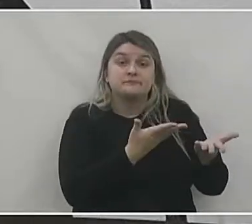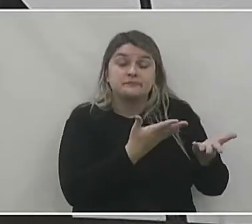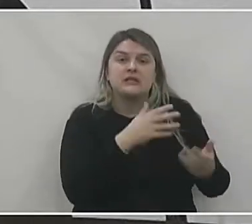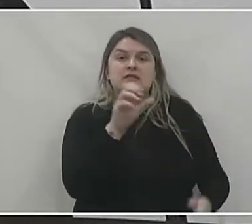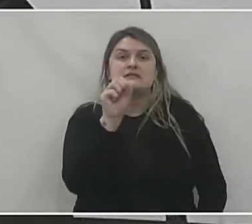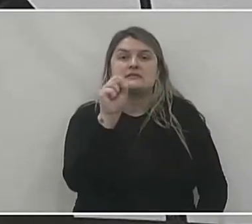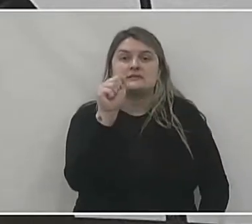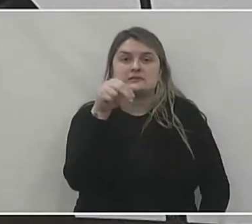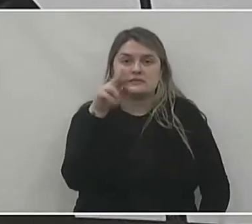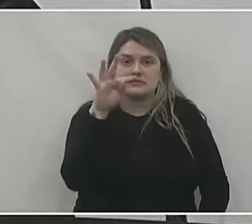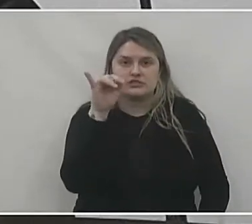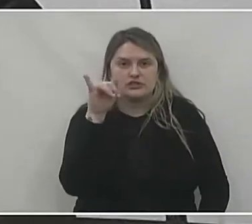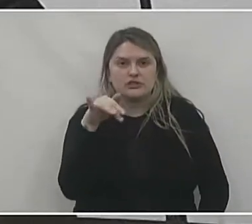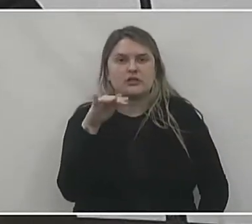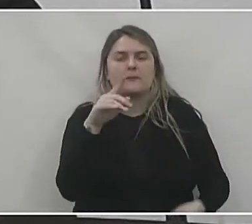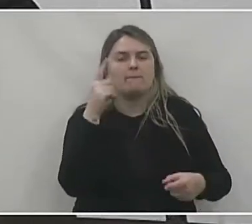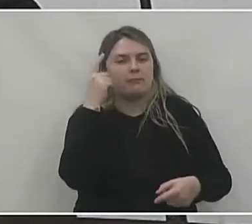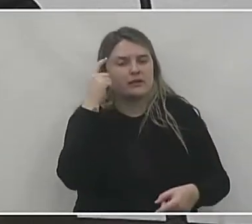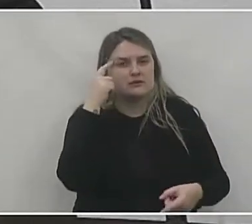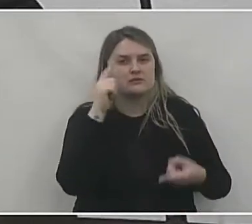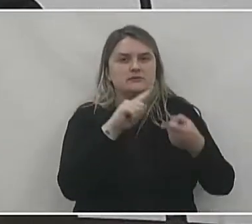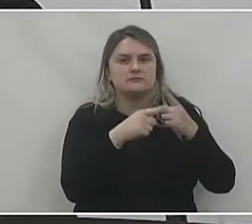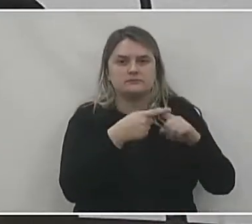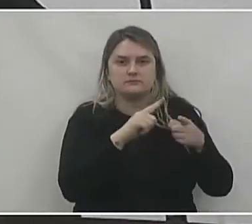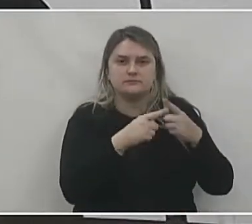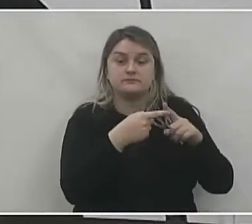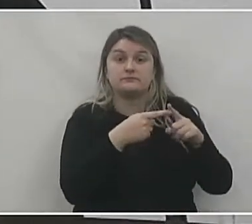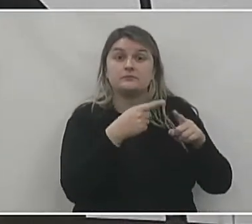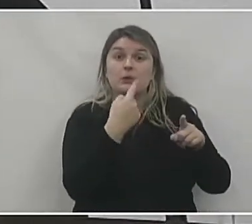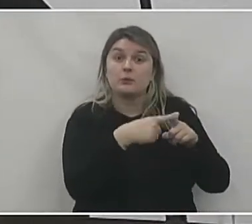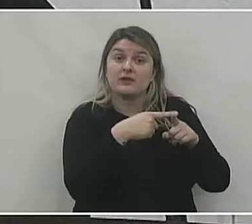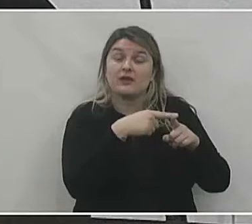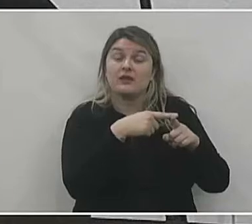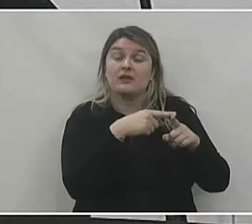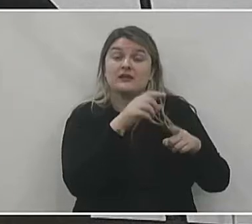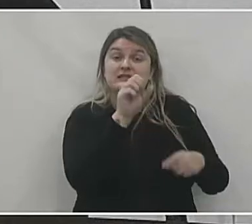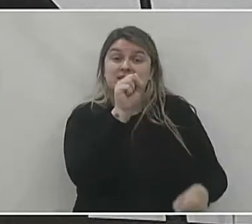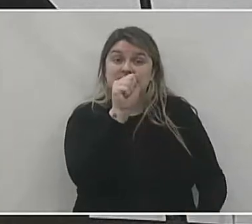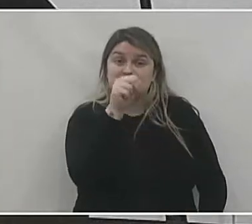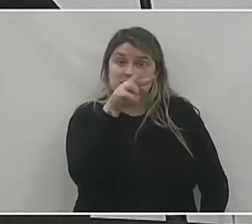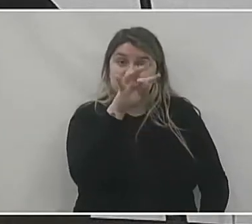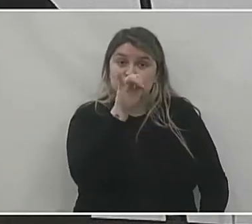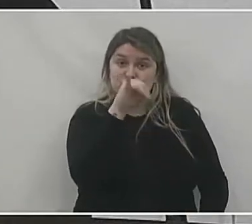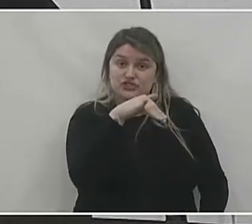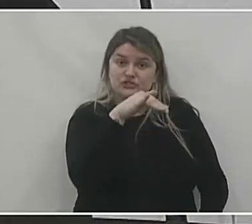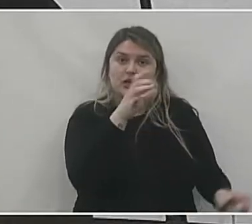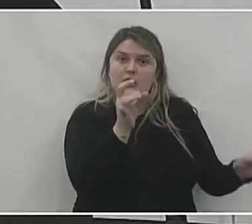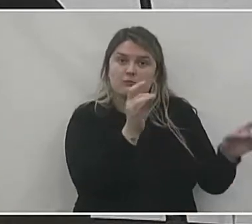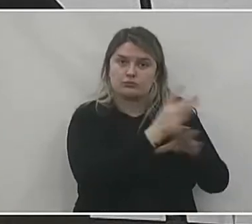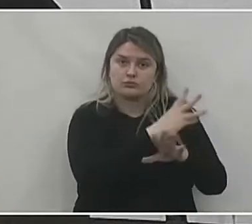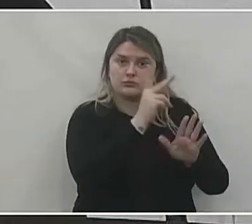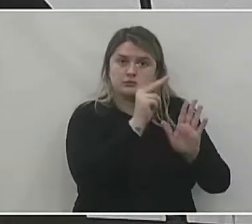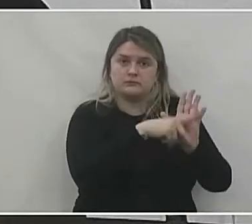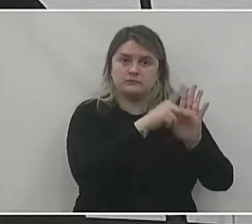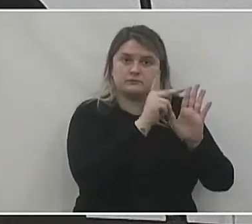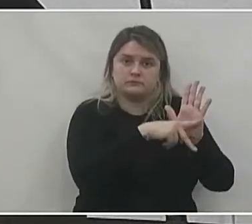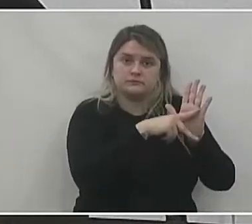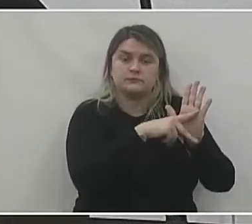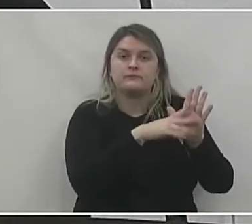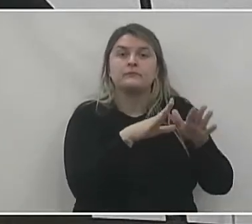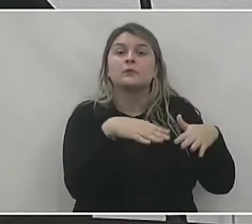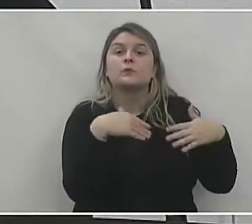Roveda teve um papel importante, porque ele concluiu o projeto da ponte. Ele fez o projeto da ponte. E